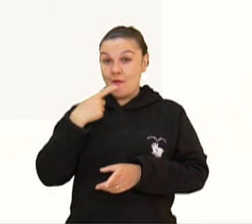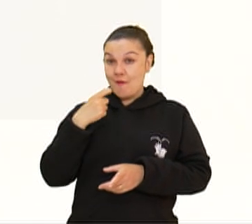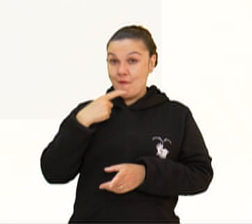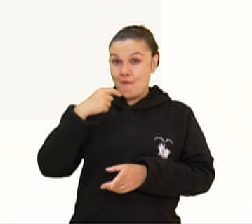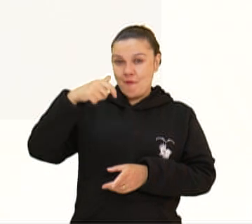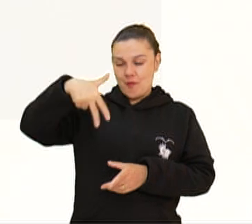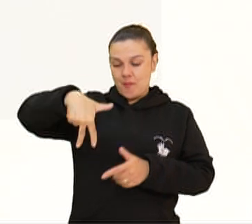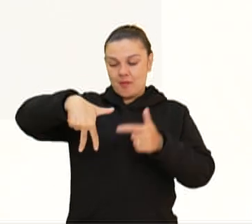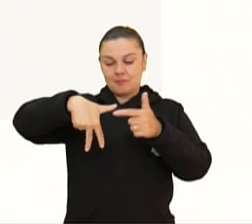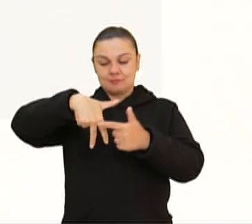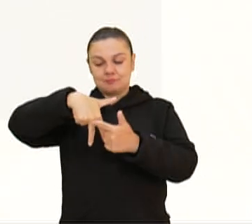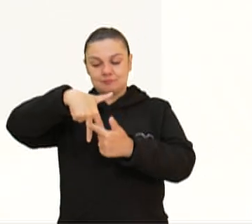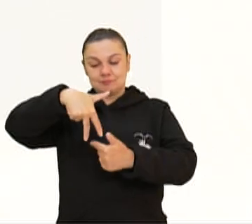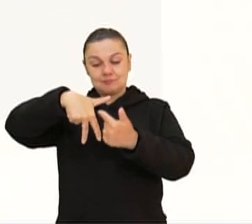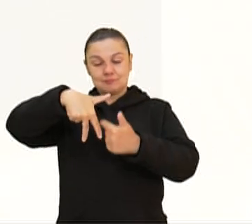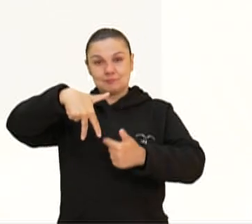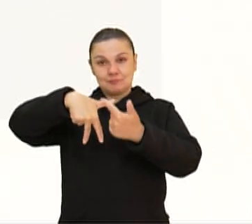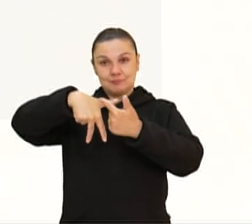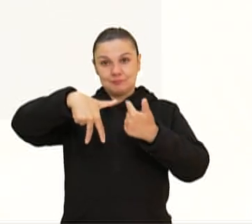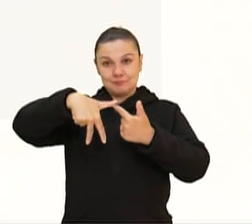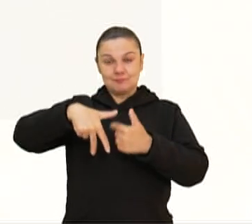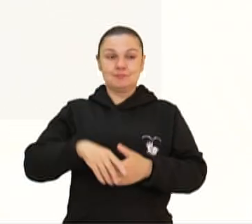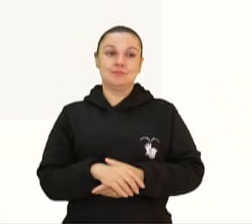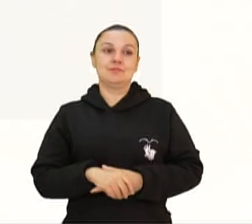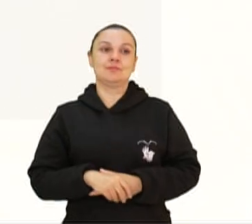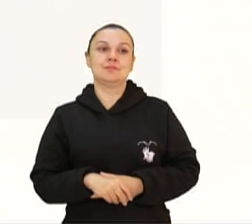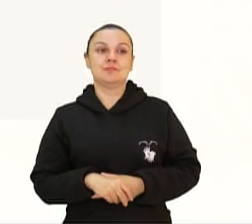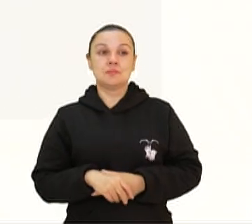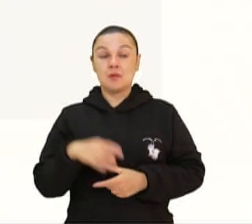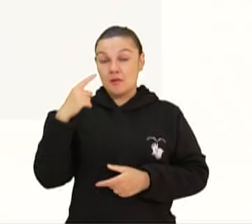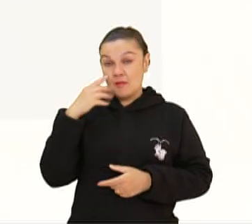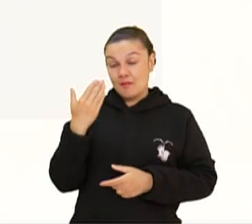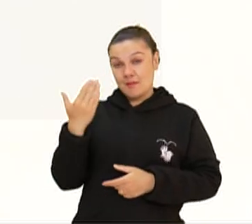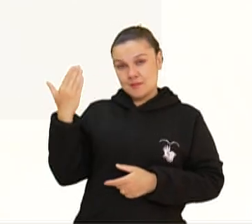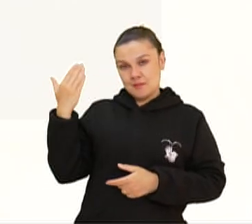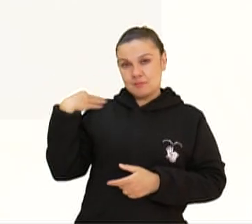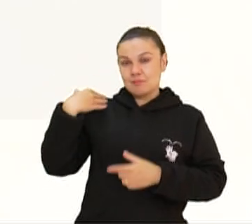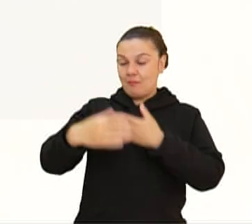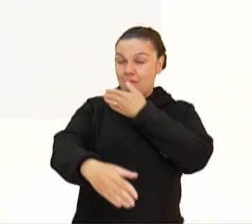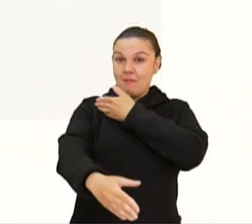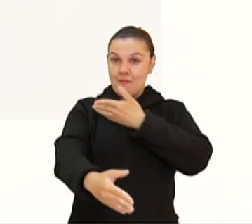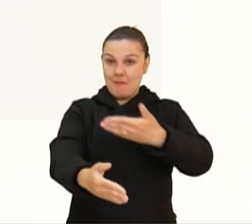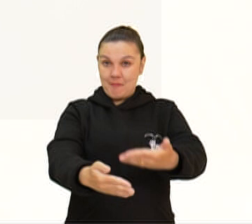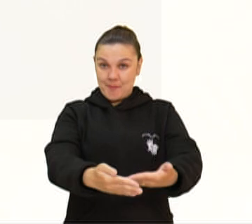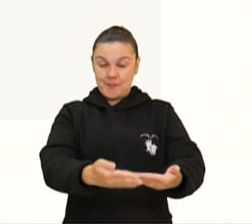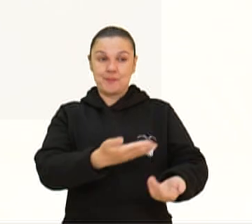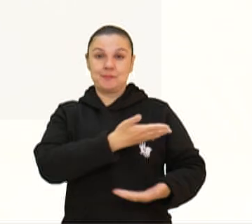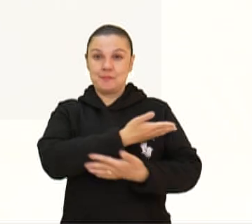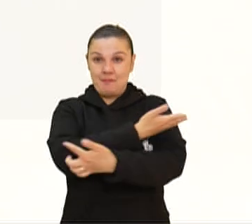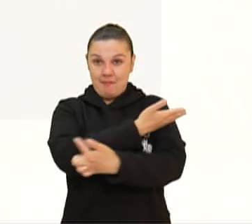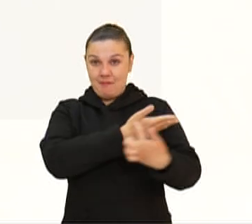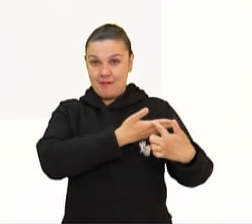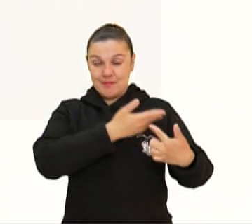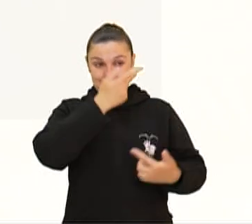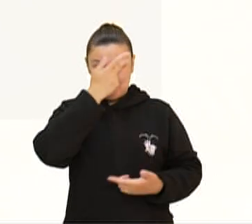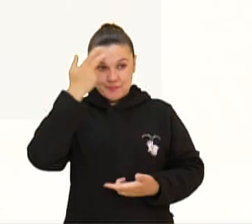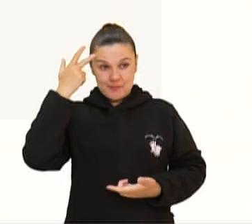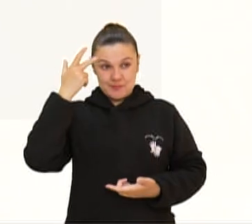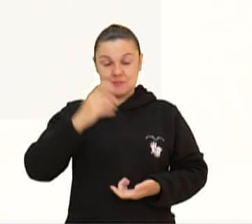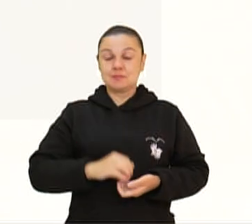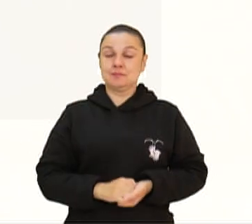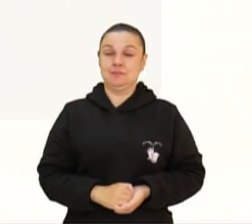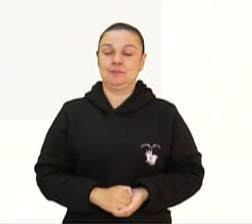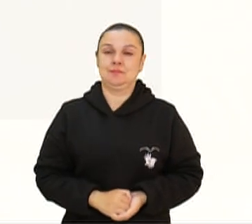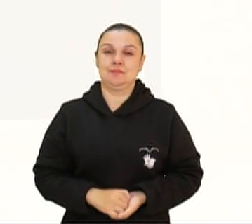ali o nosso esqueleto apendicular, os apêndices. E o modelinho aqui que eu estou mostrando seria o braço, tá? Braço e